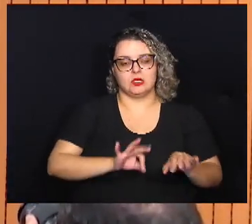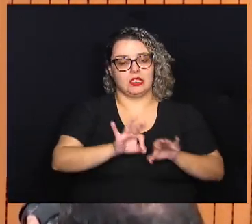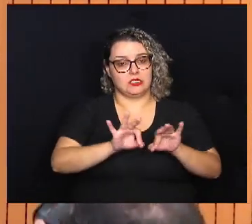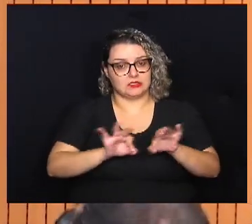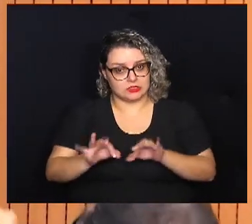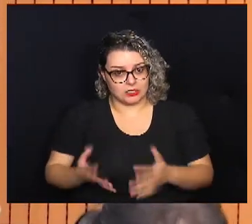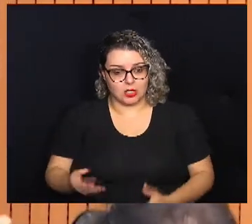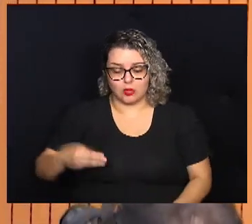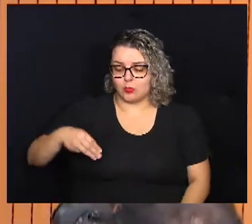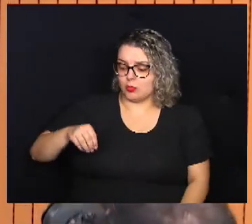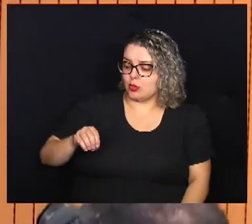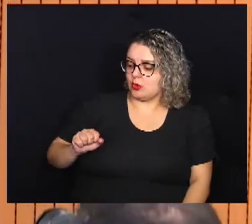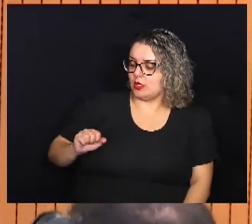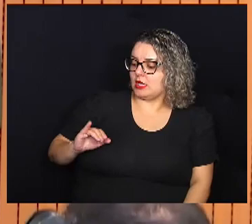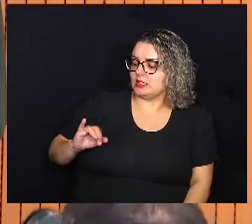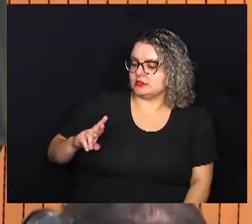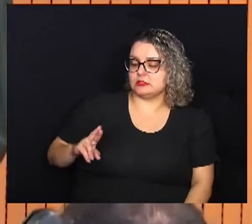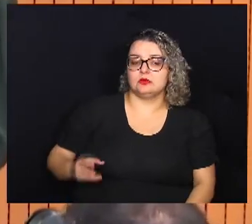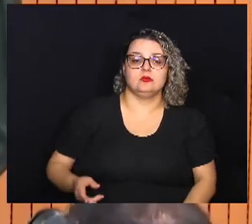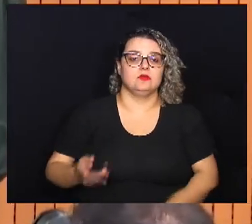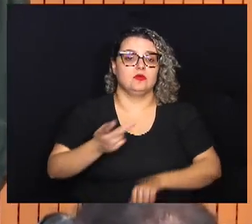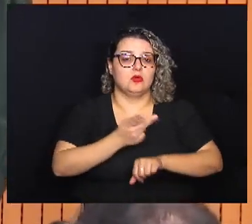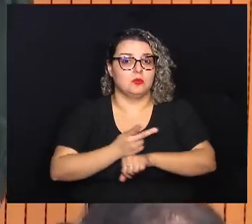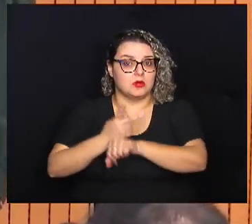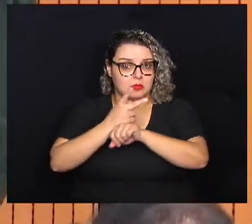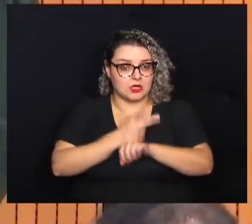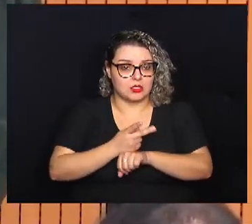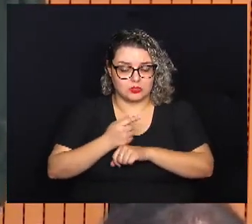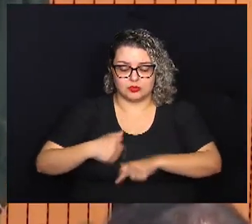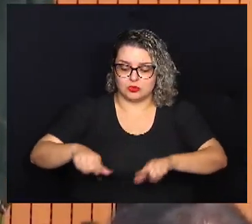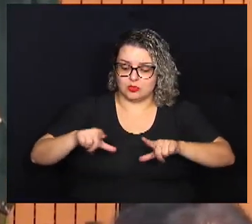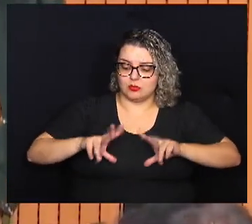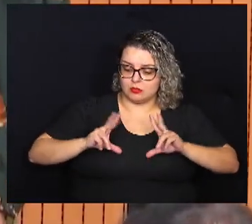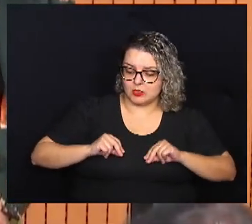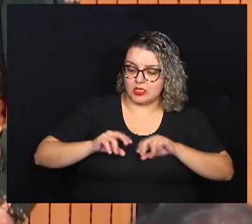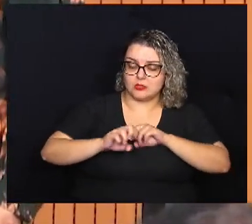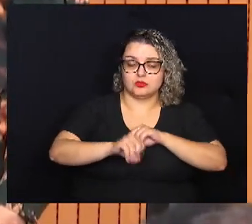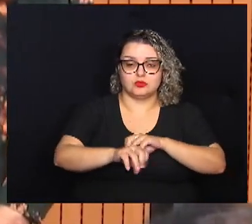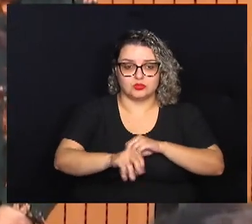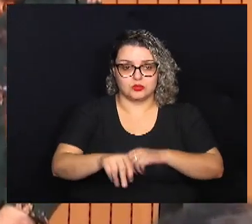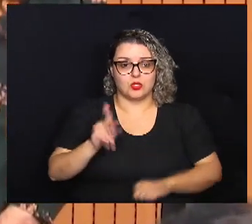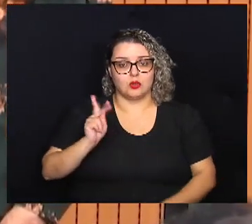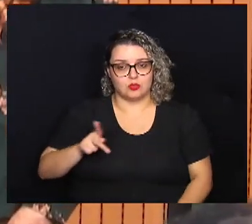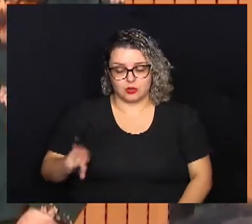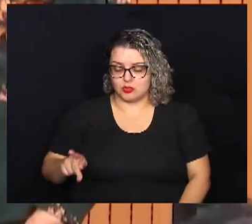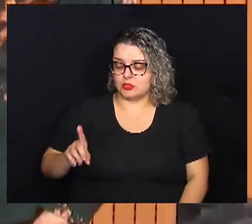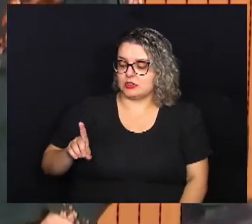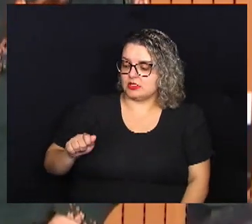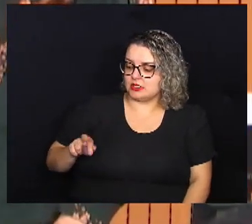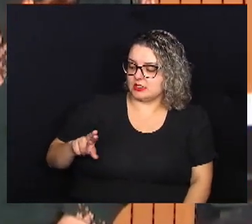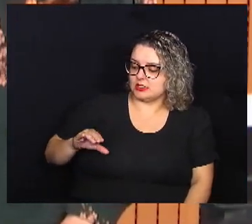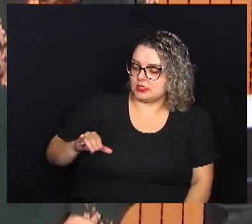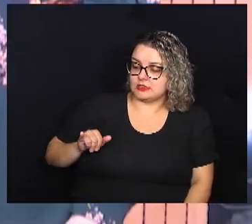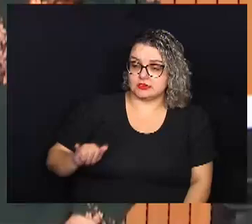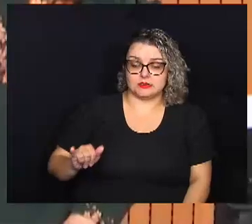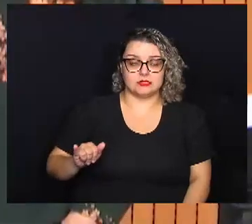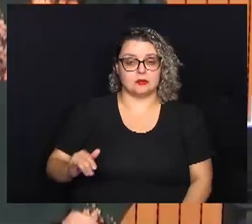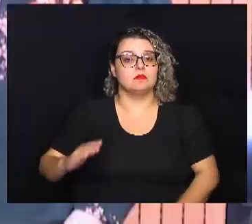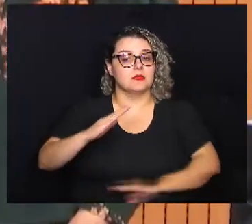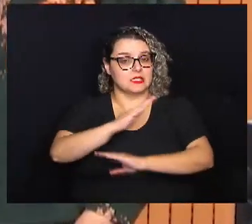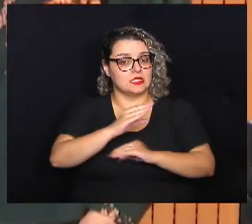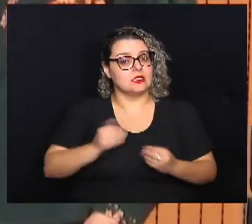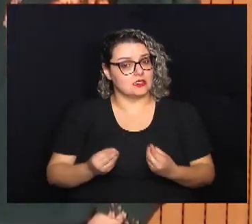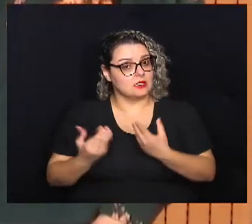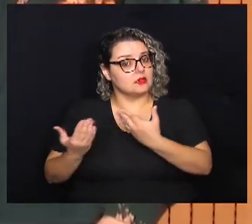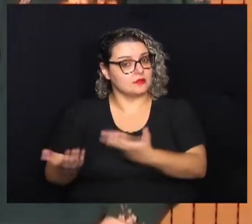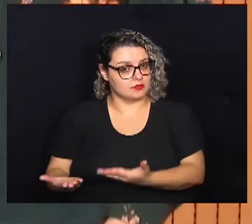Moacir Pereira foi homenageado com o Diploma de Mérito Educacional Professor Darcy Ribeiro pela Câmara Municipal